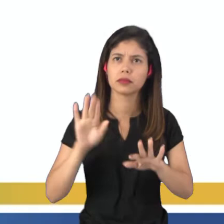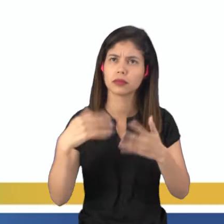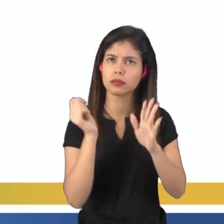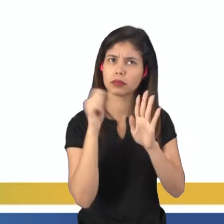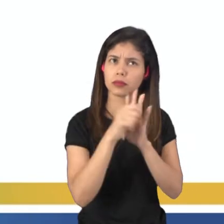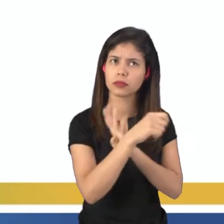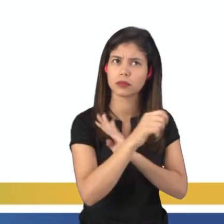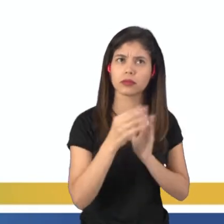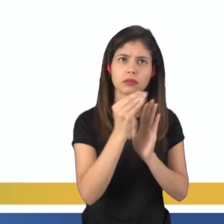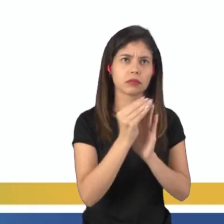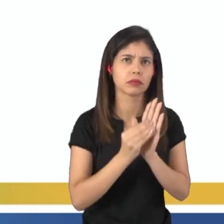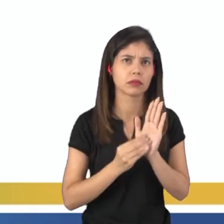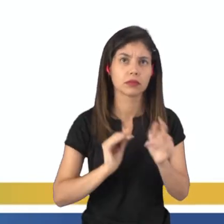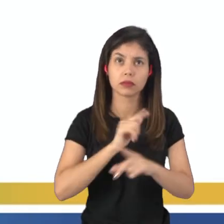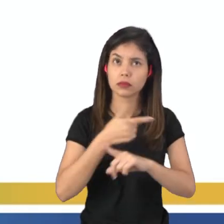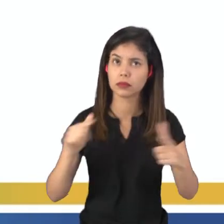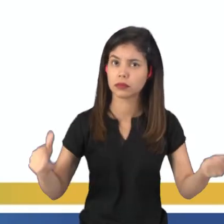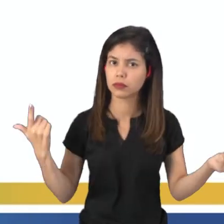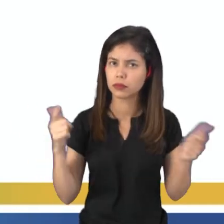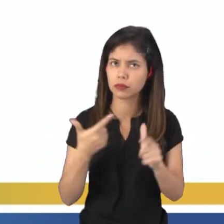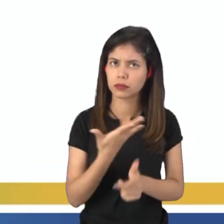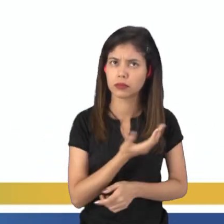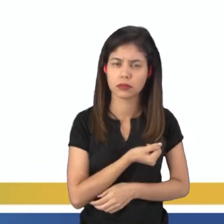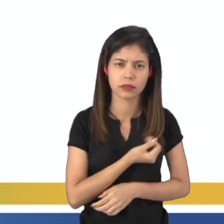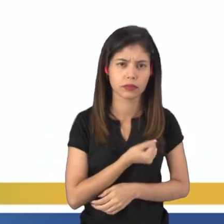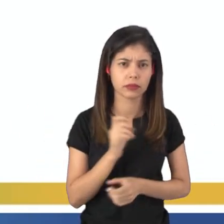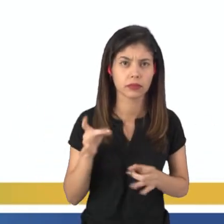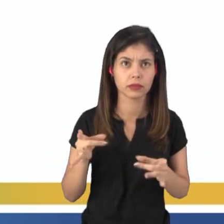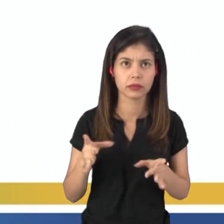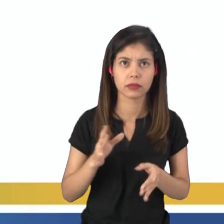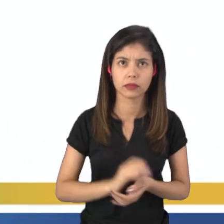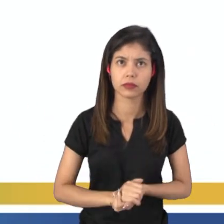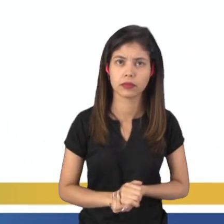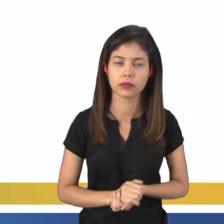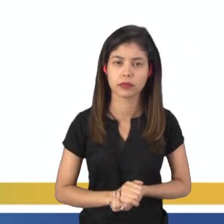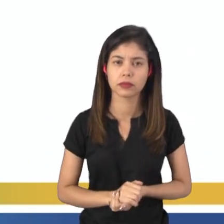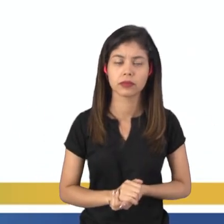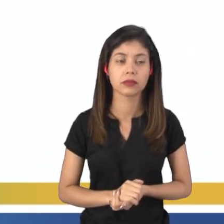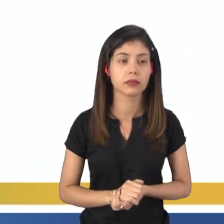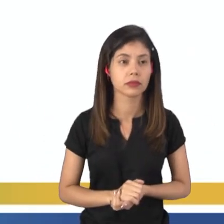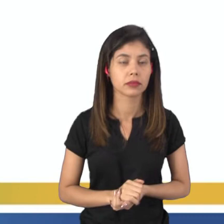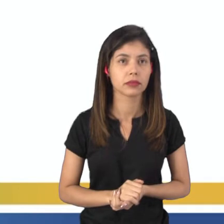foram registrados o maior e o menor número de vendas? Então, vamos ver o